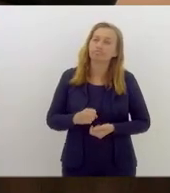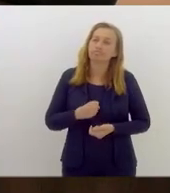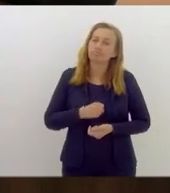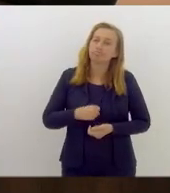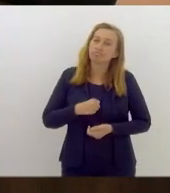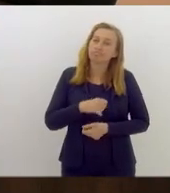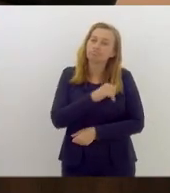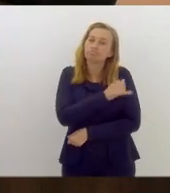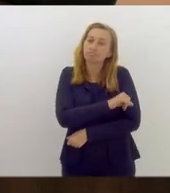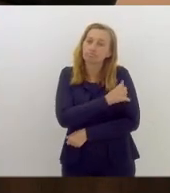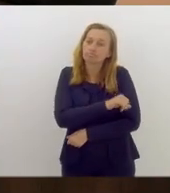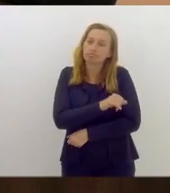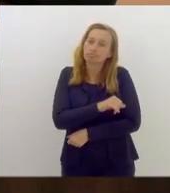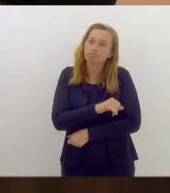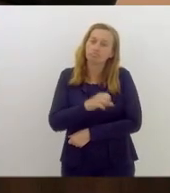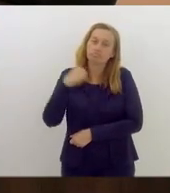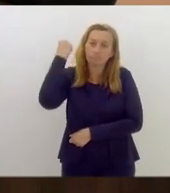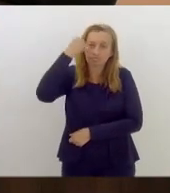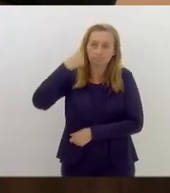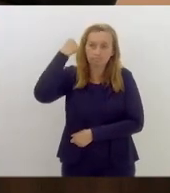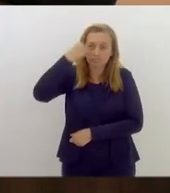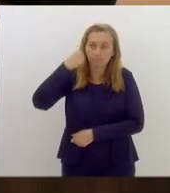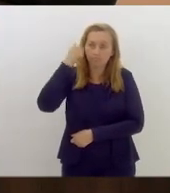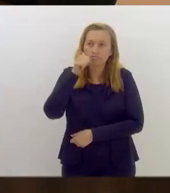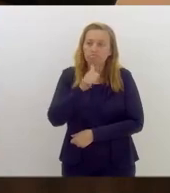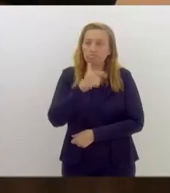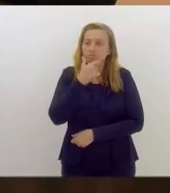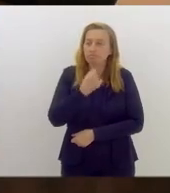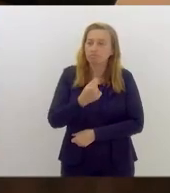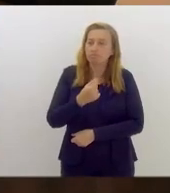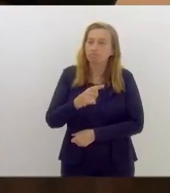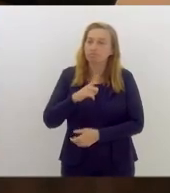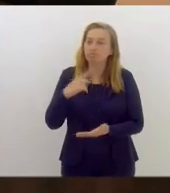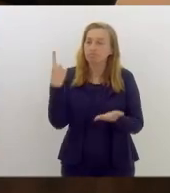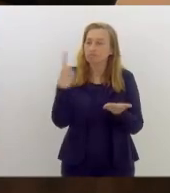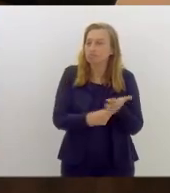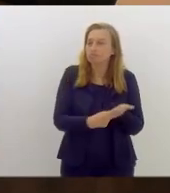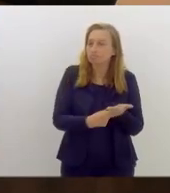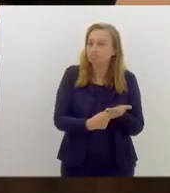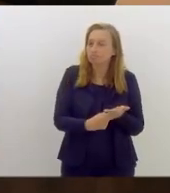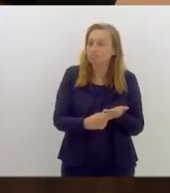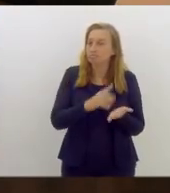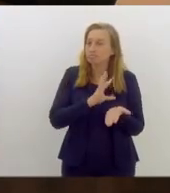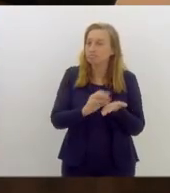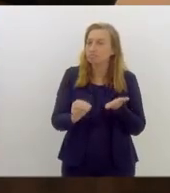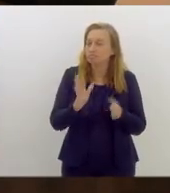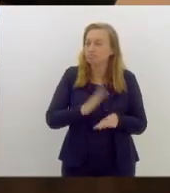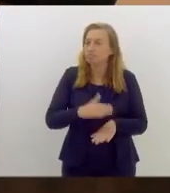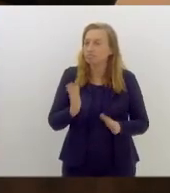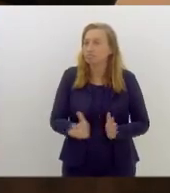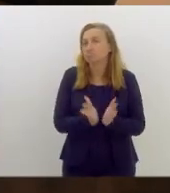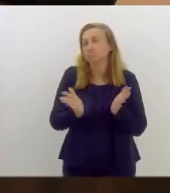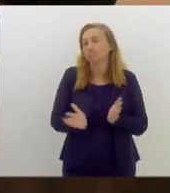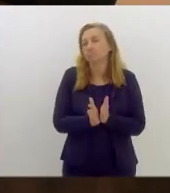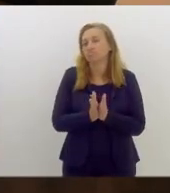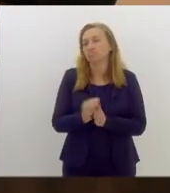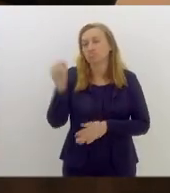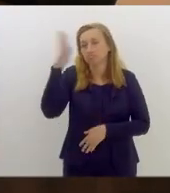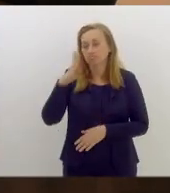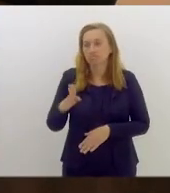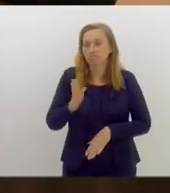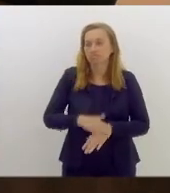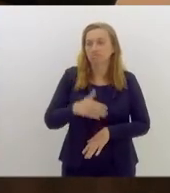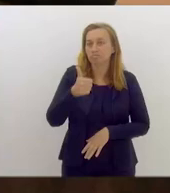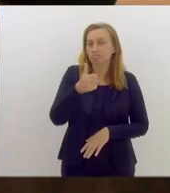Janeiro um senador, uma senadora que tenha compromisso com a pauta dos mais pobres? O Brasil tem mais de